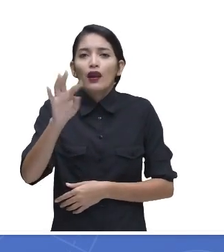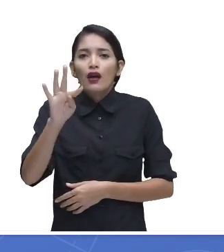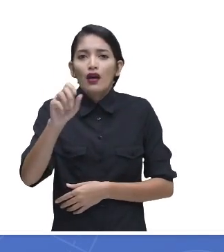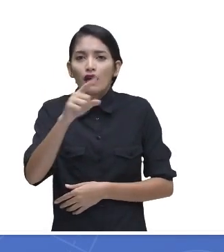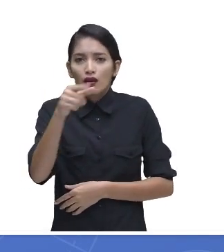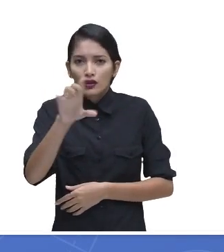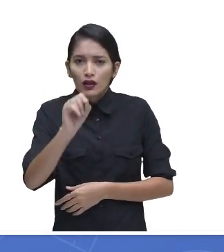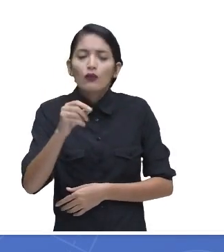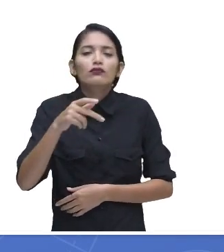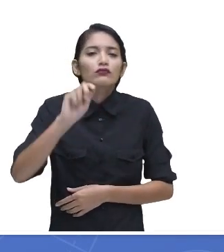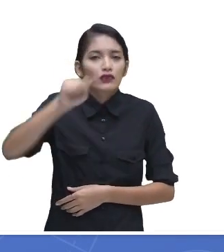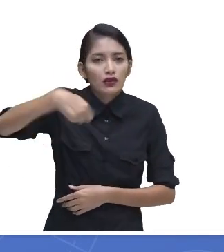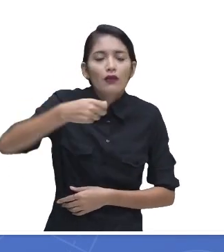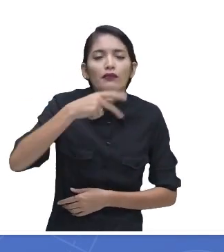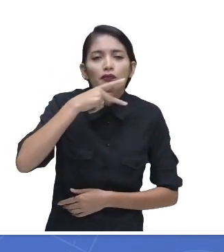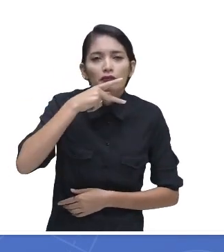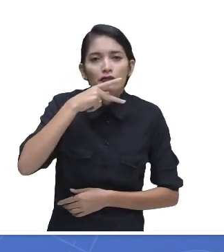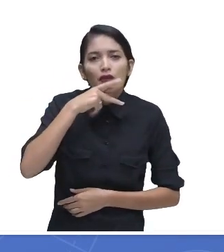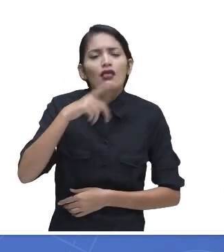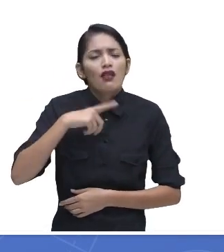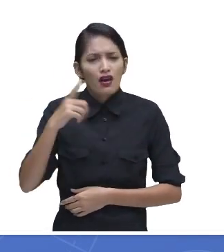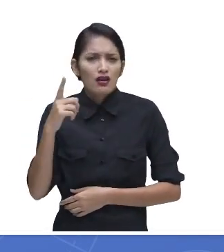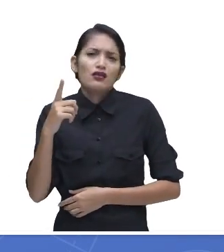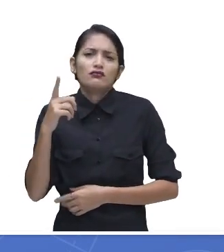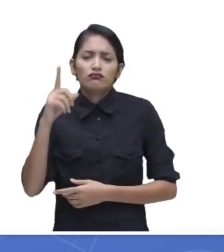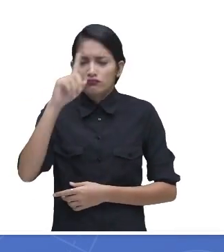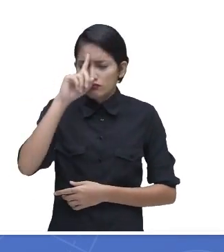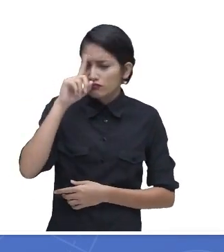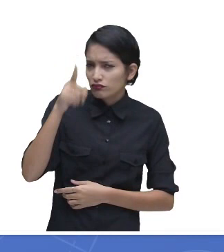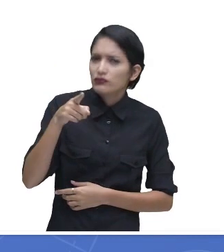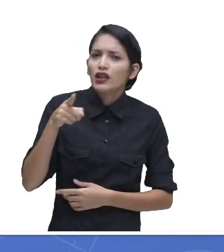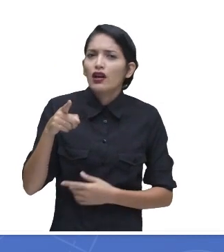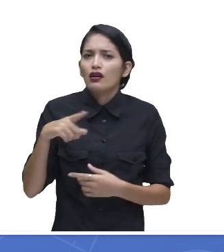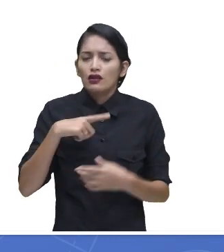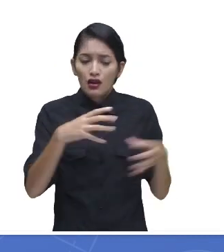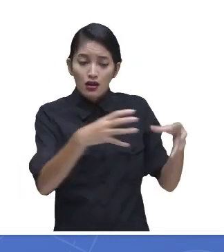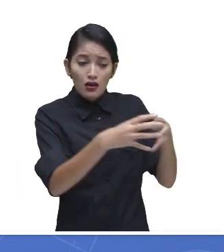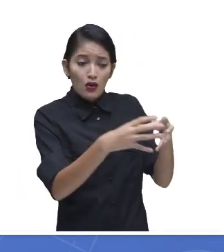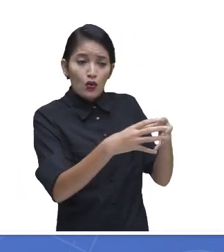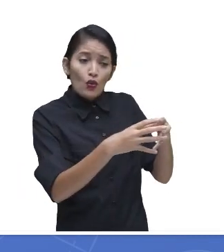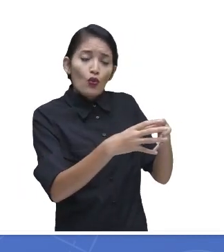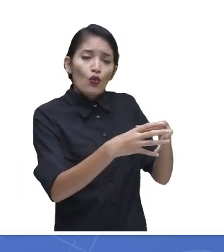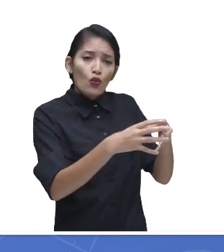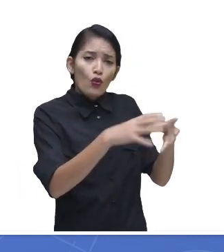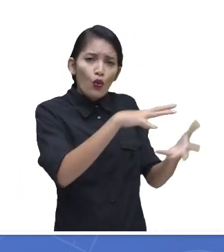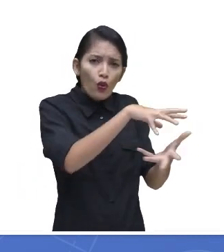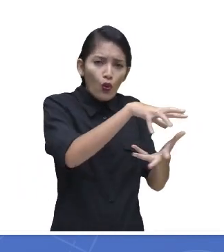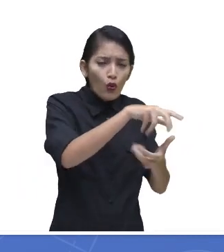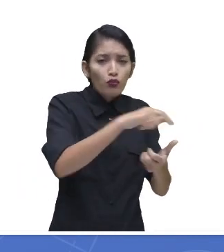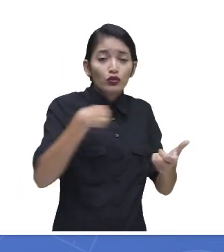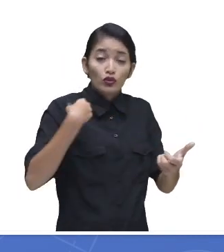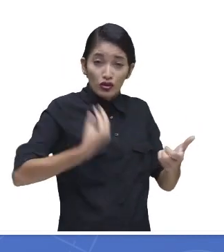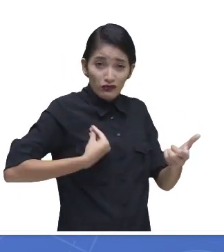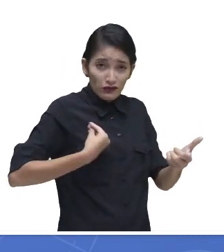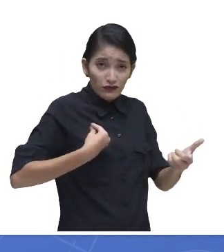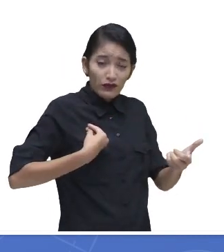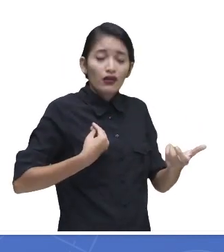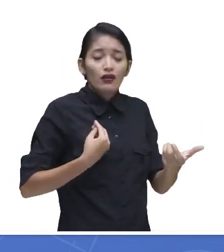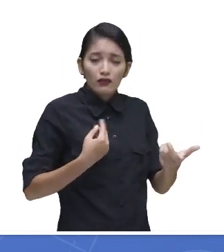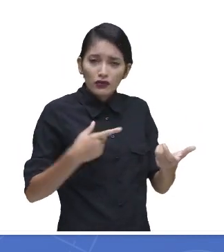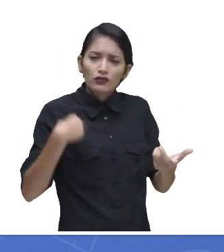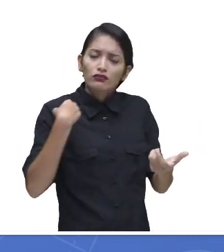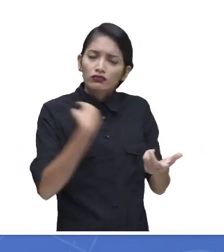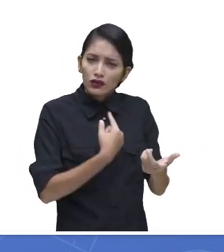das ideias, né? Que falava que havia dois mundos, um mundo sensível, que é esse mundo que a gente vive aqui, esse